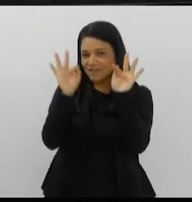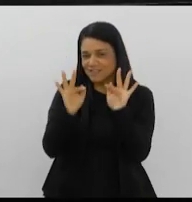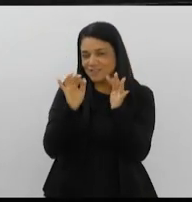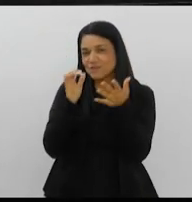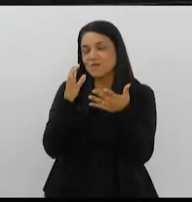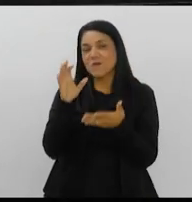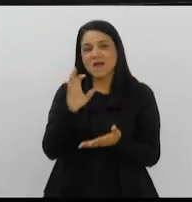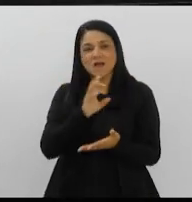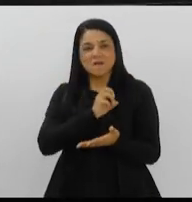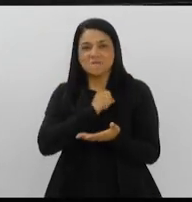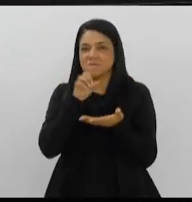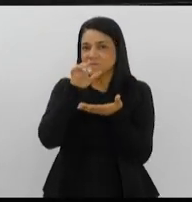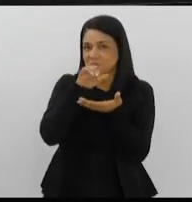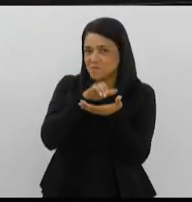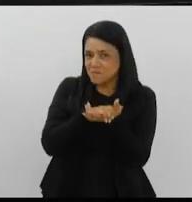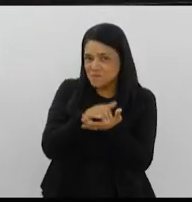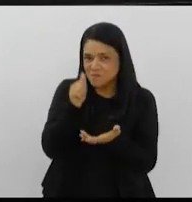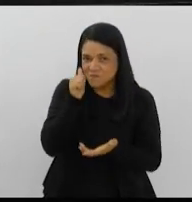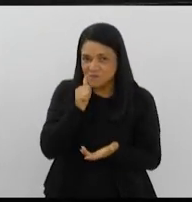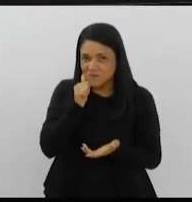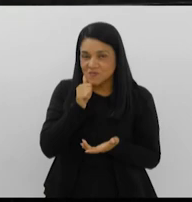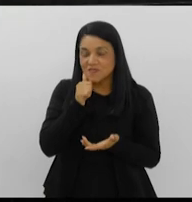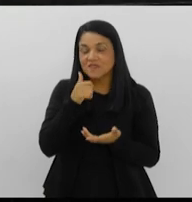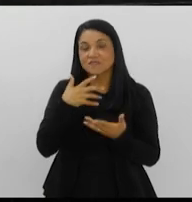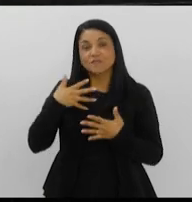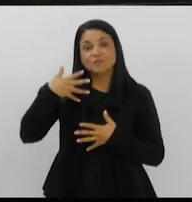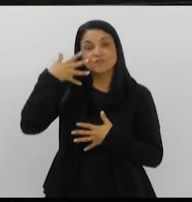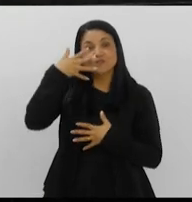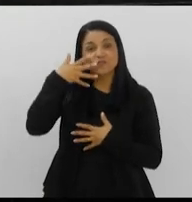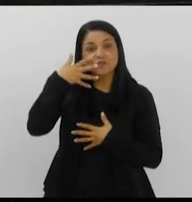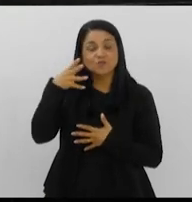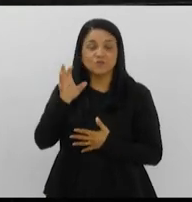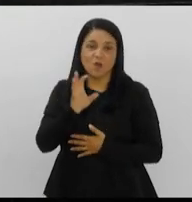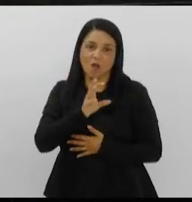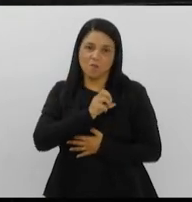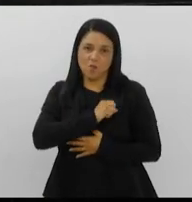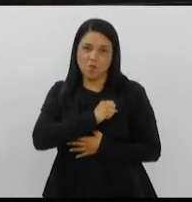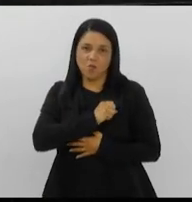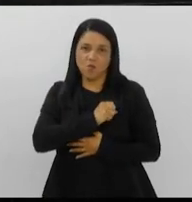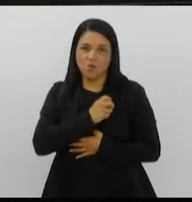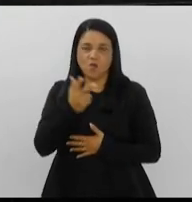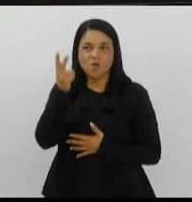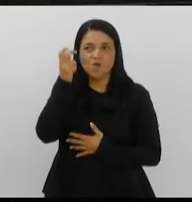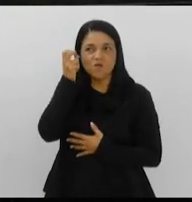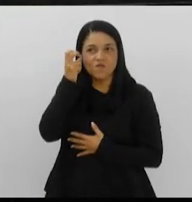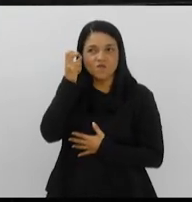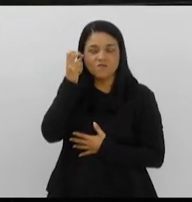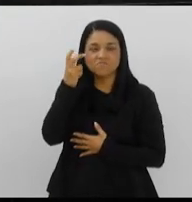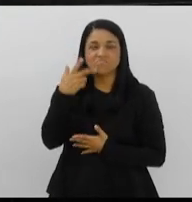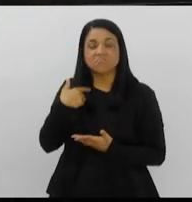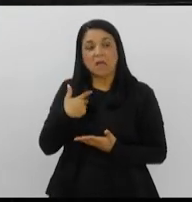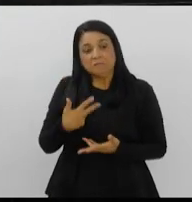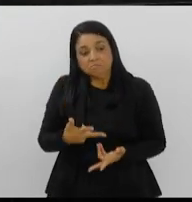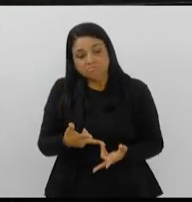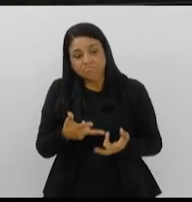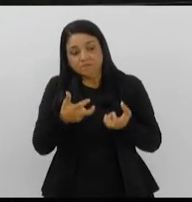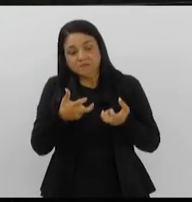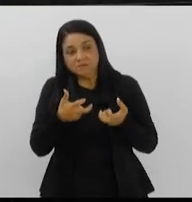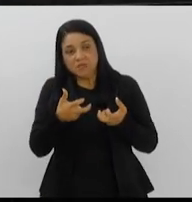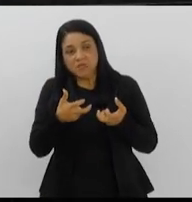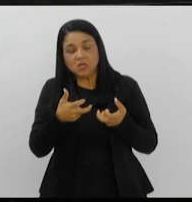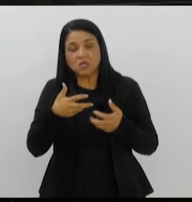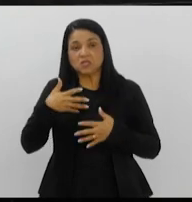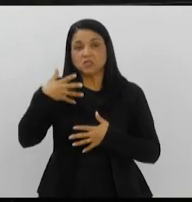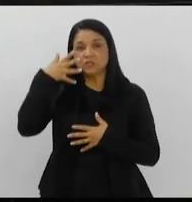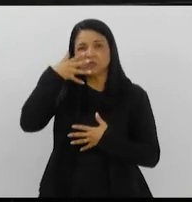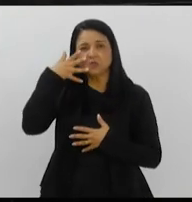esperando ouvir um discurso do amor, mas estou vendo que o discurso do